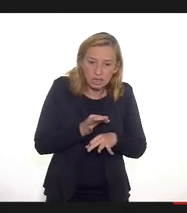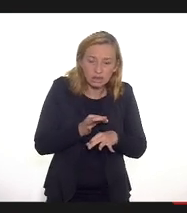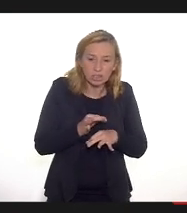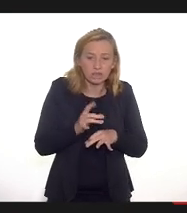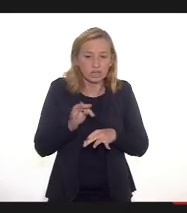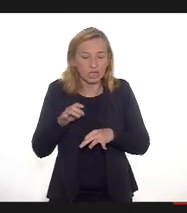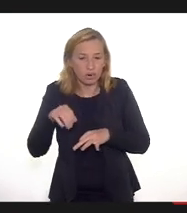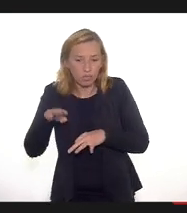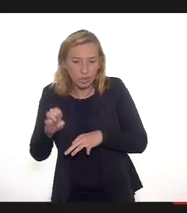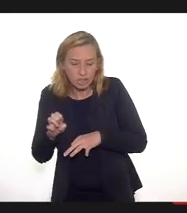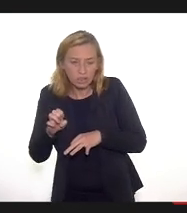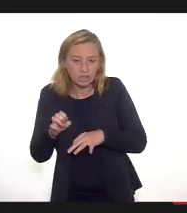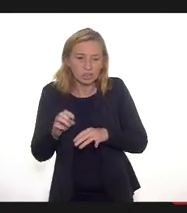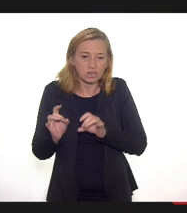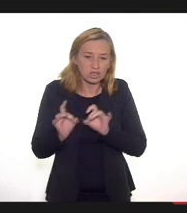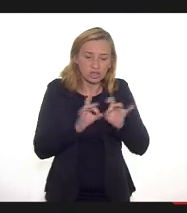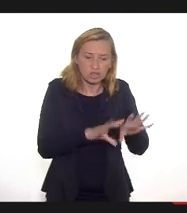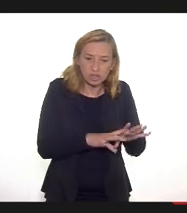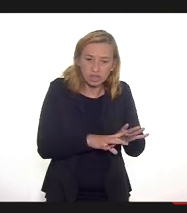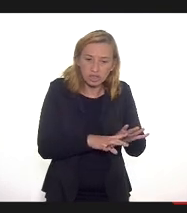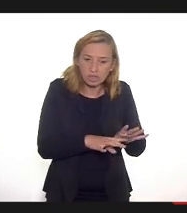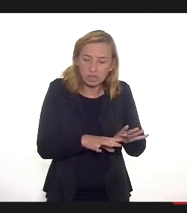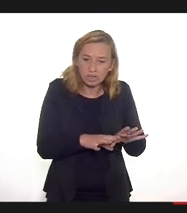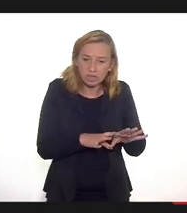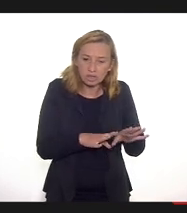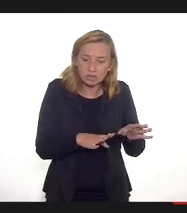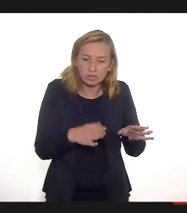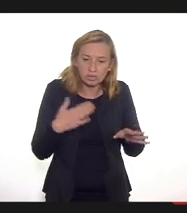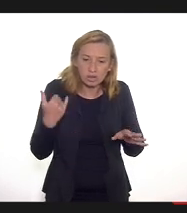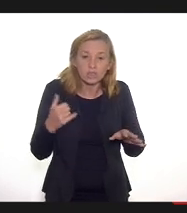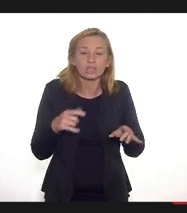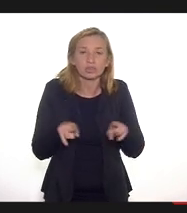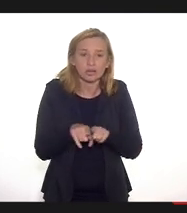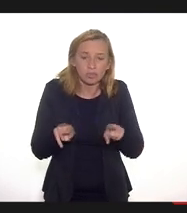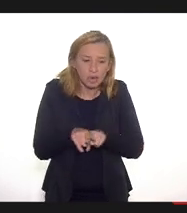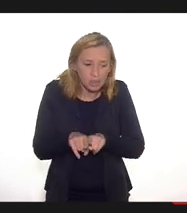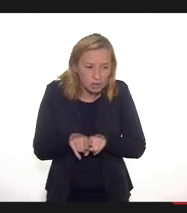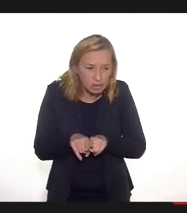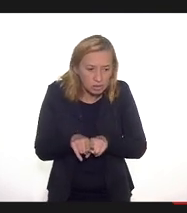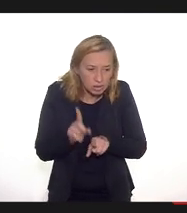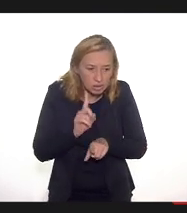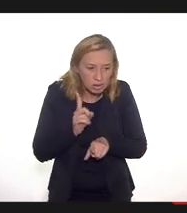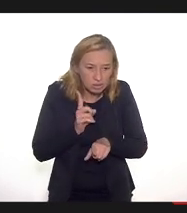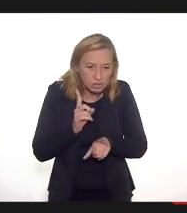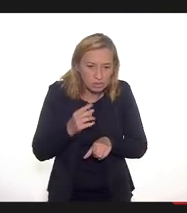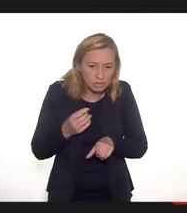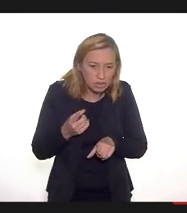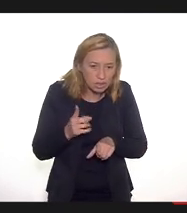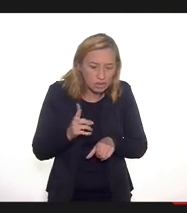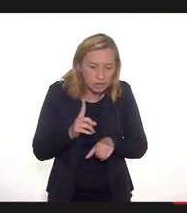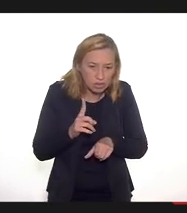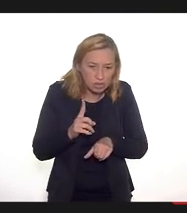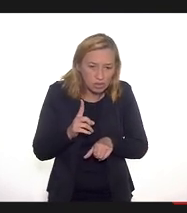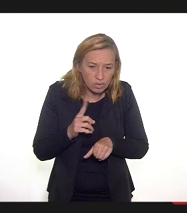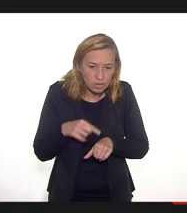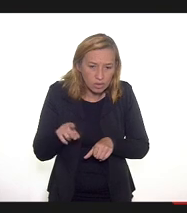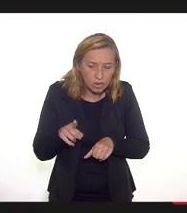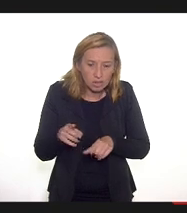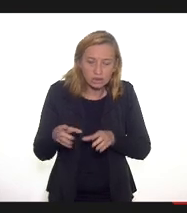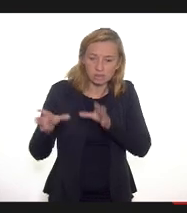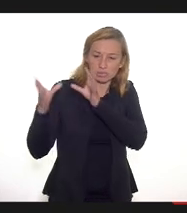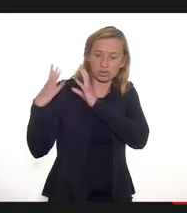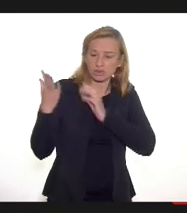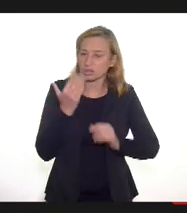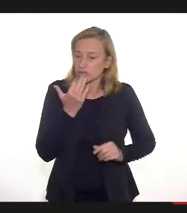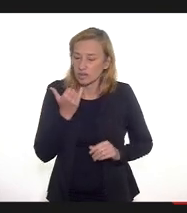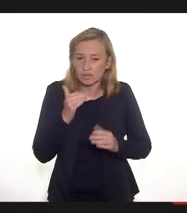foram deixados de lado nesse momento e inclusive, foram não participaram nem de doação de cesta